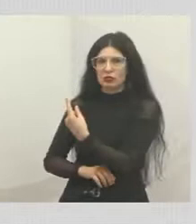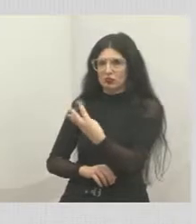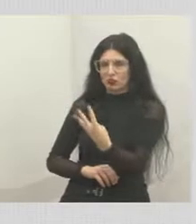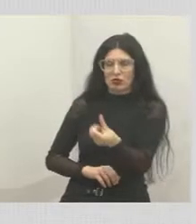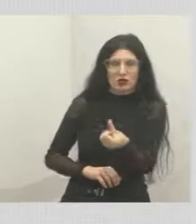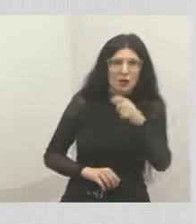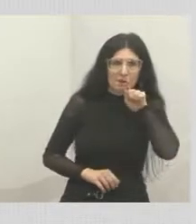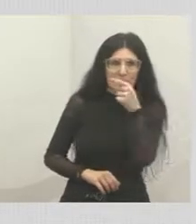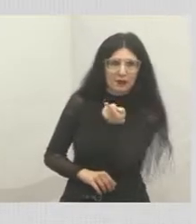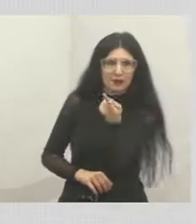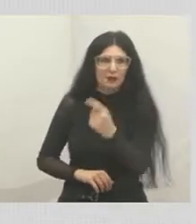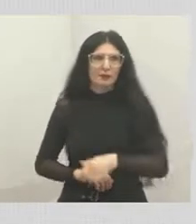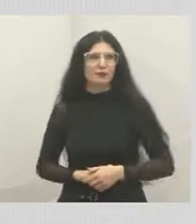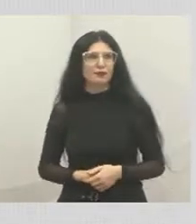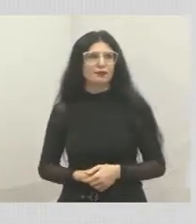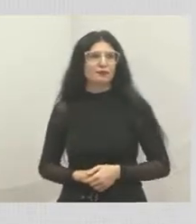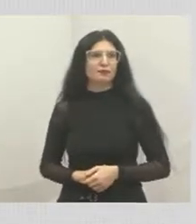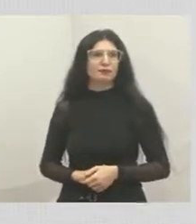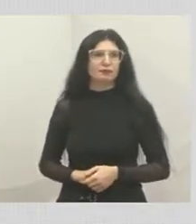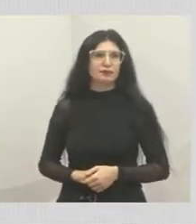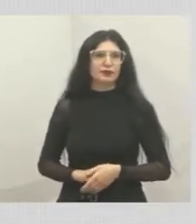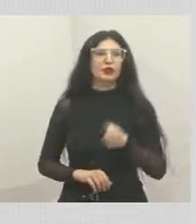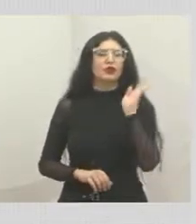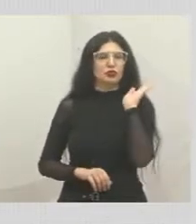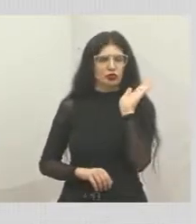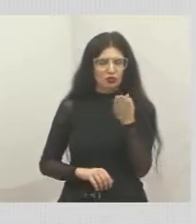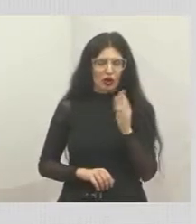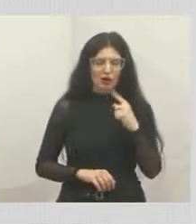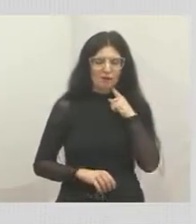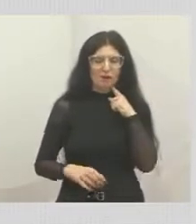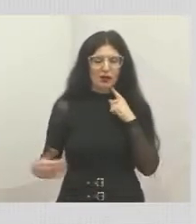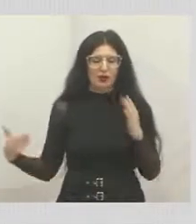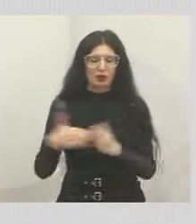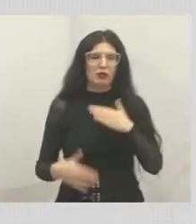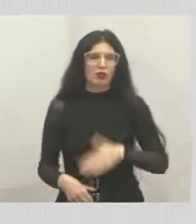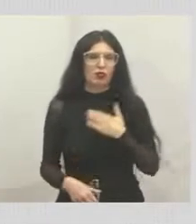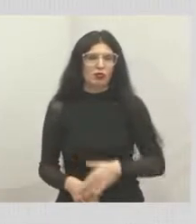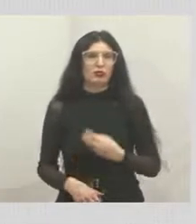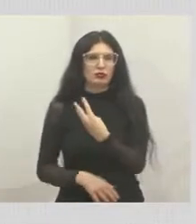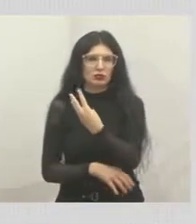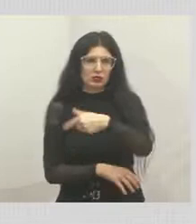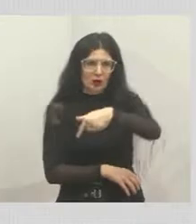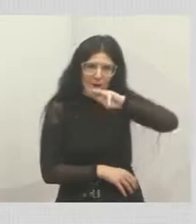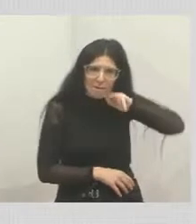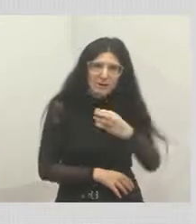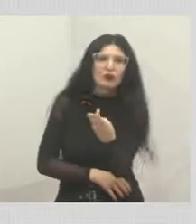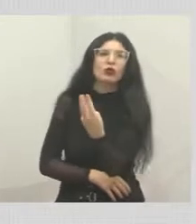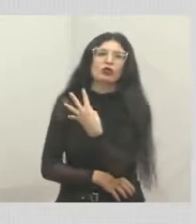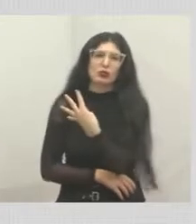63.146.000 e realizado até o segundo quadrimestre